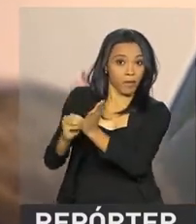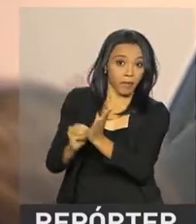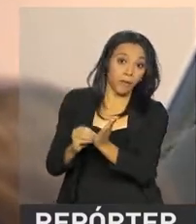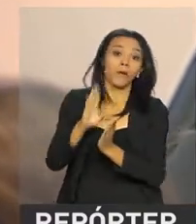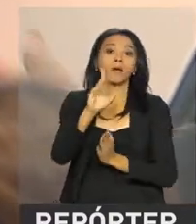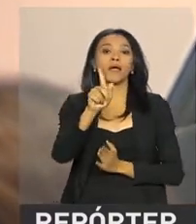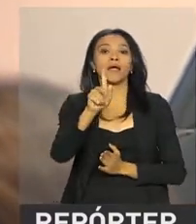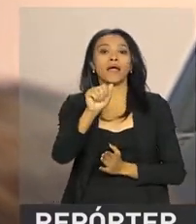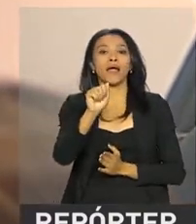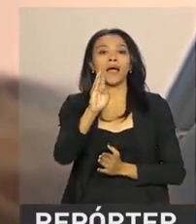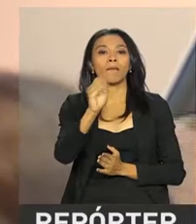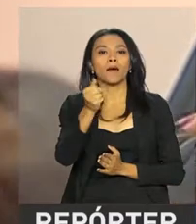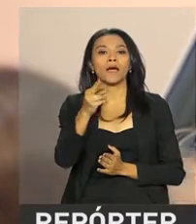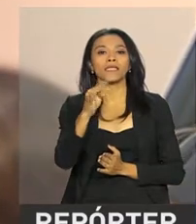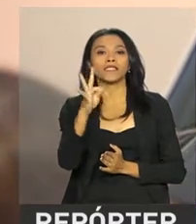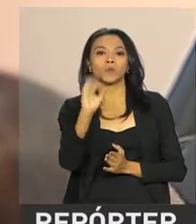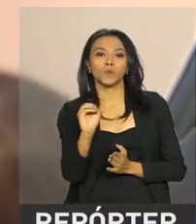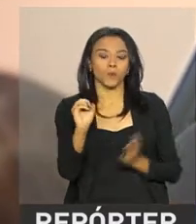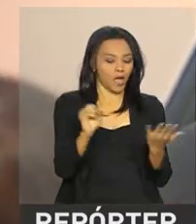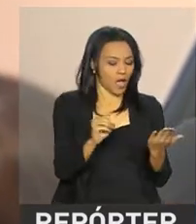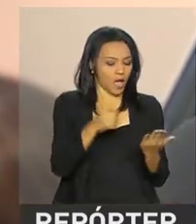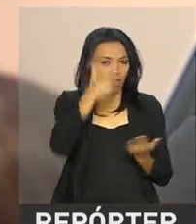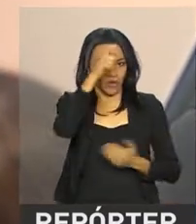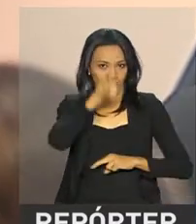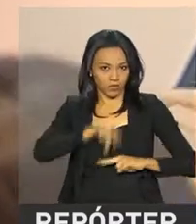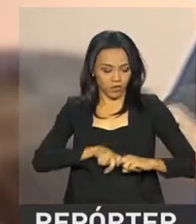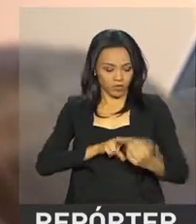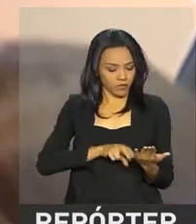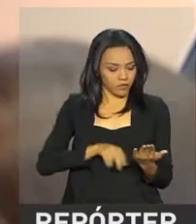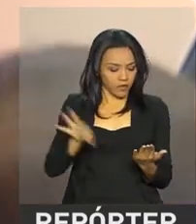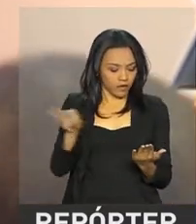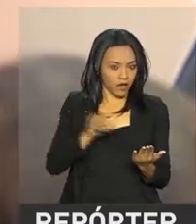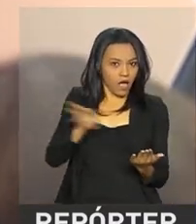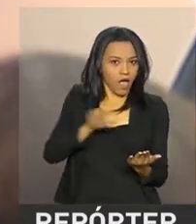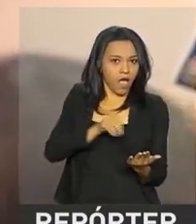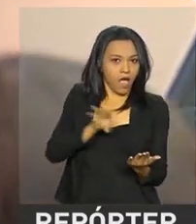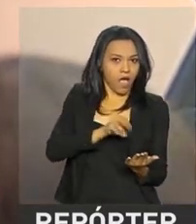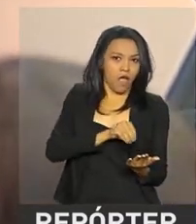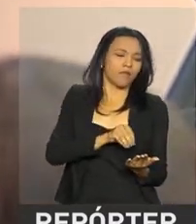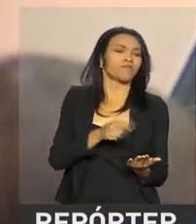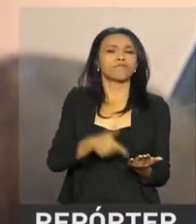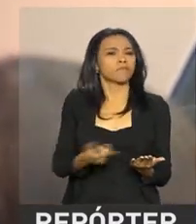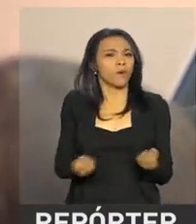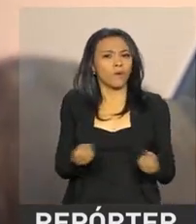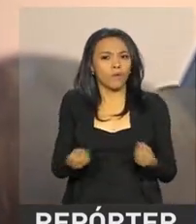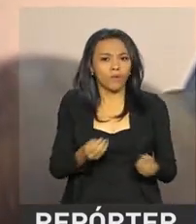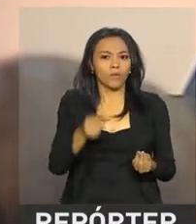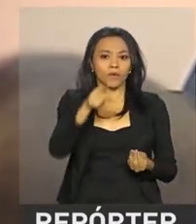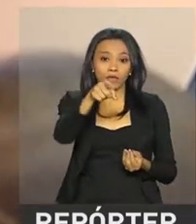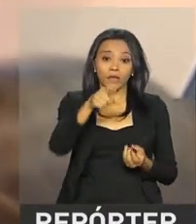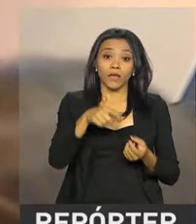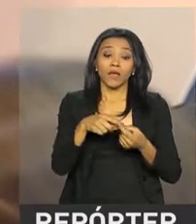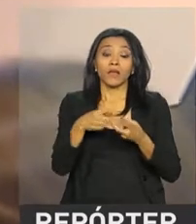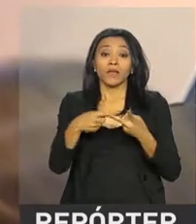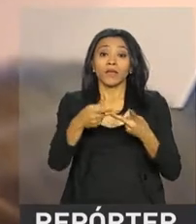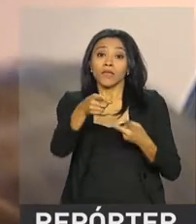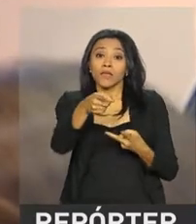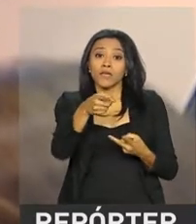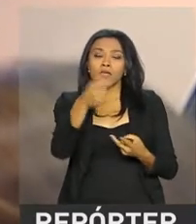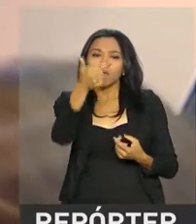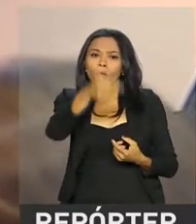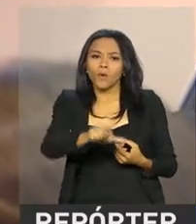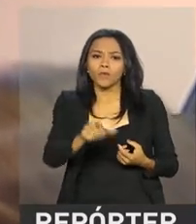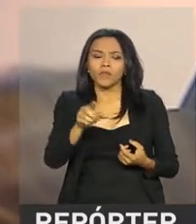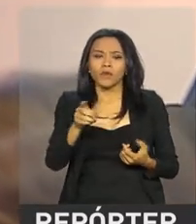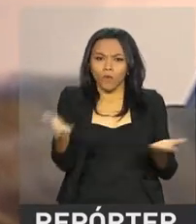E só para aproveitar o microfone e fazer outra pergunta, quando a gente fala de abstenção no Enem, a gente considera a data, o número de